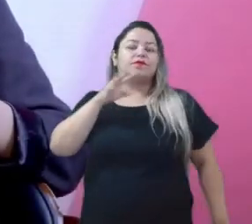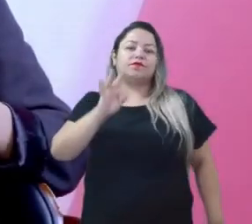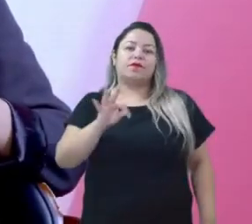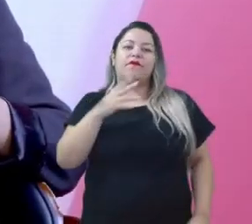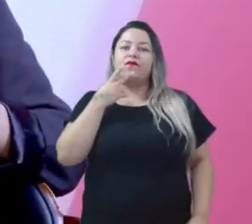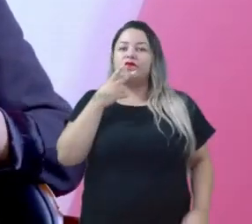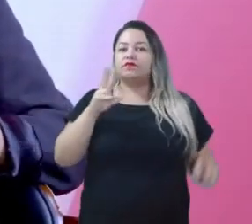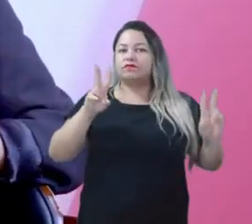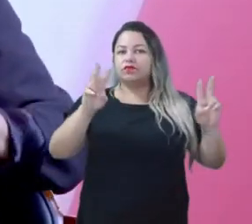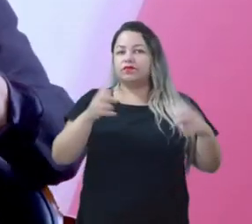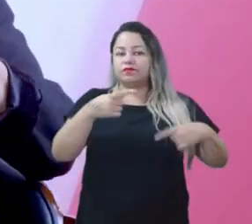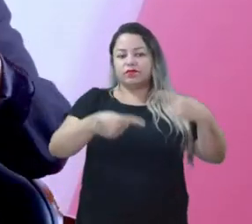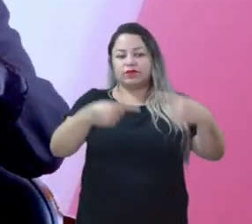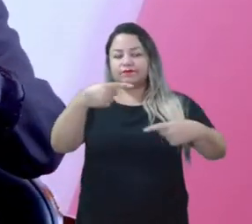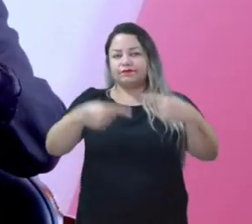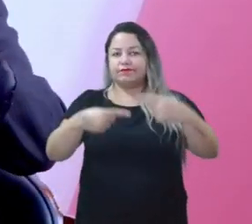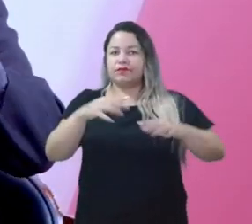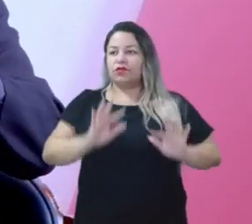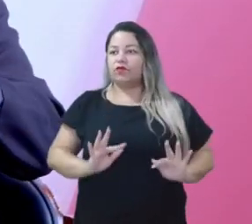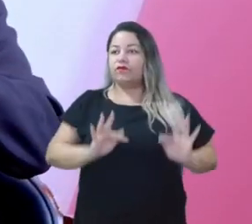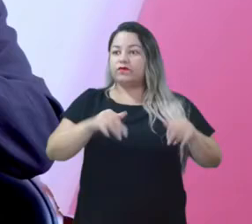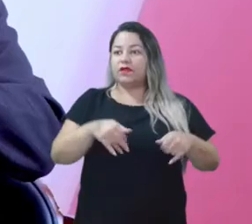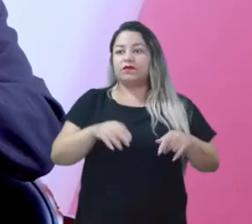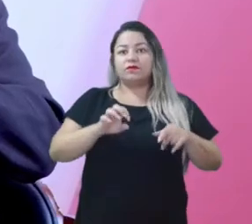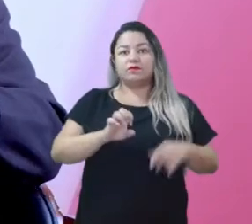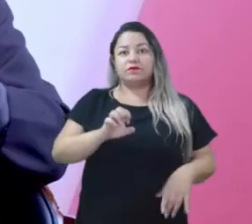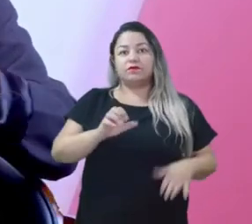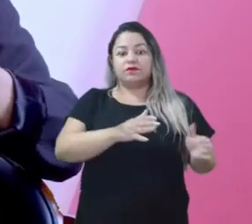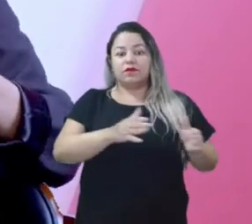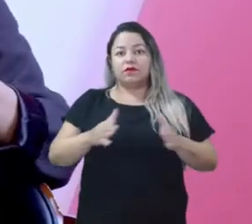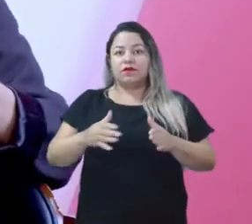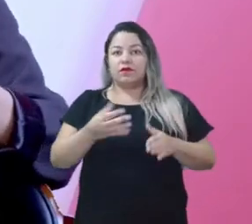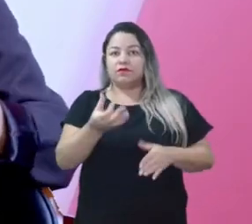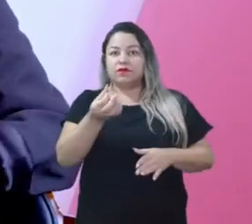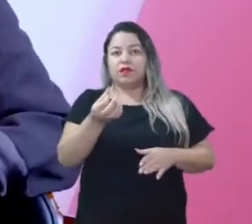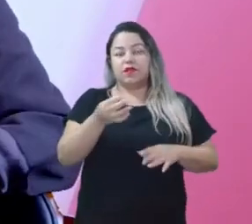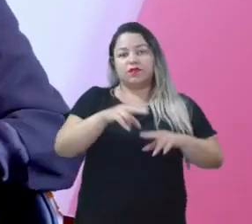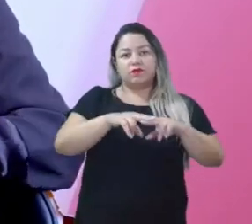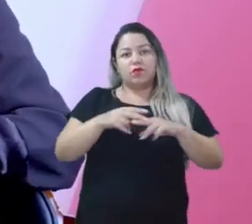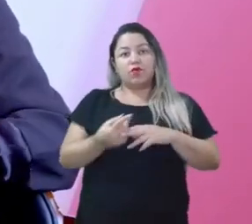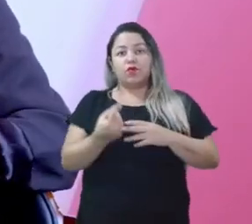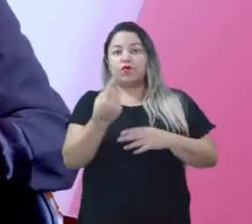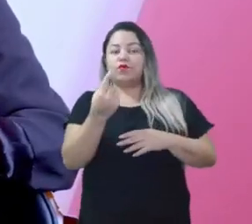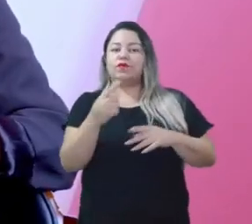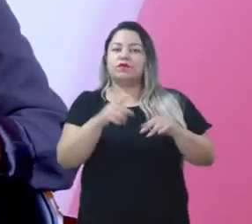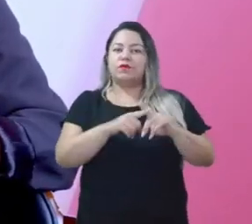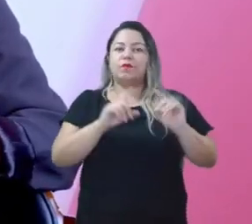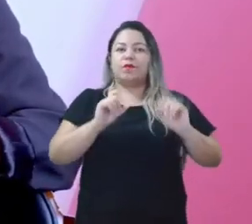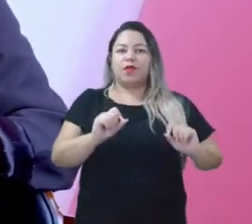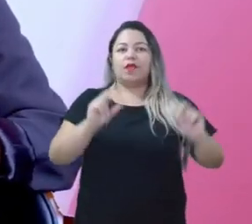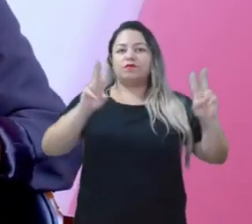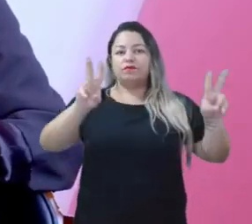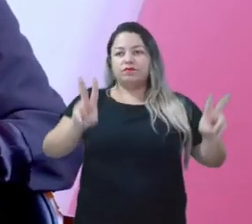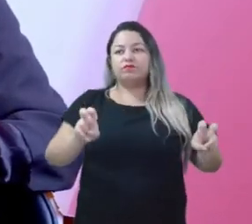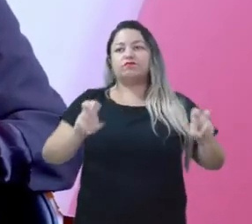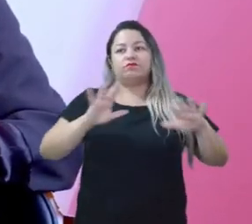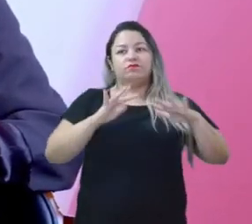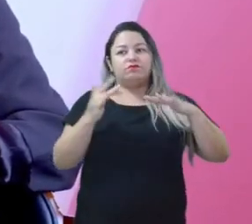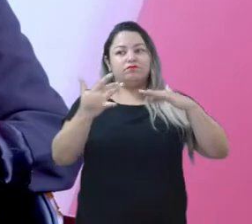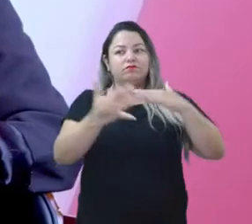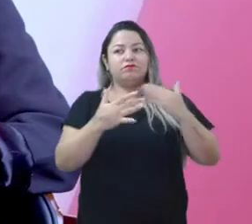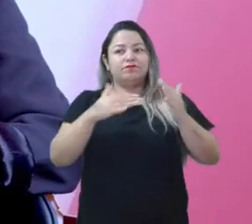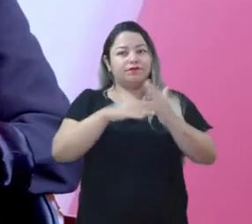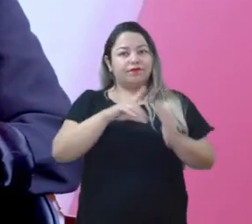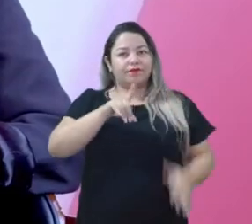vai falar sobre o debate do fim da escala 6x1. Esse que é um tema que tomou as redes sociais nos